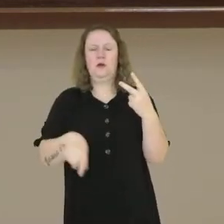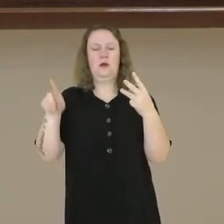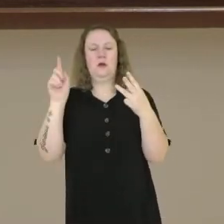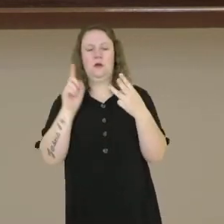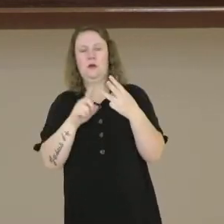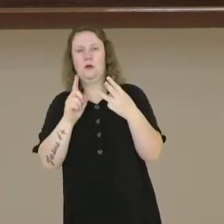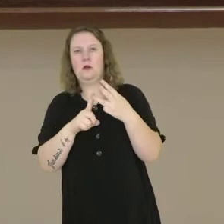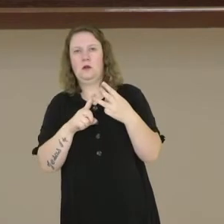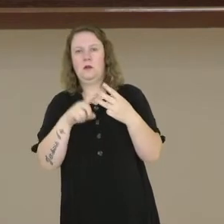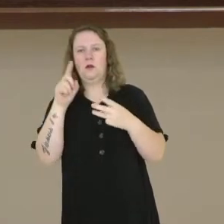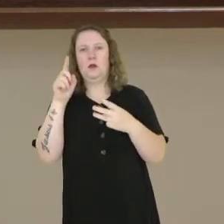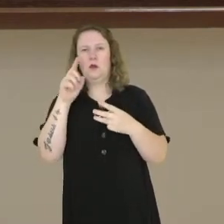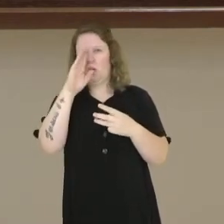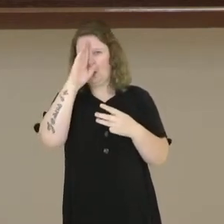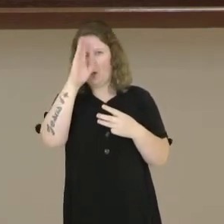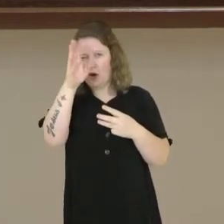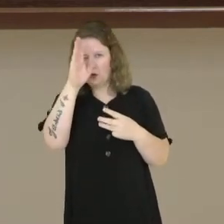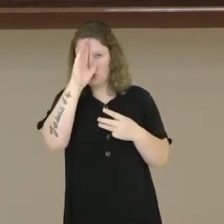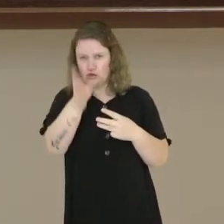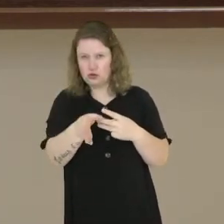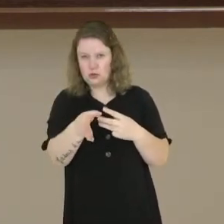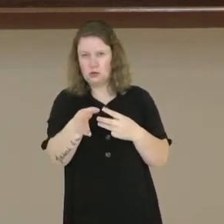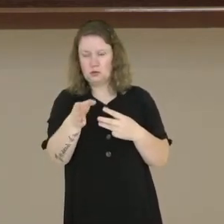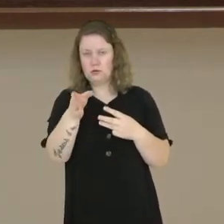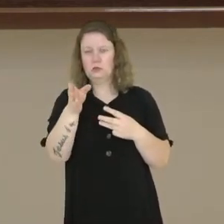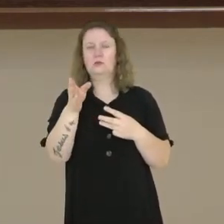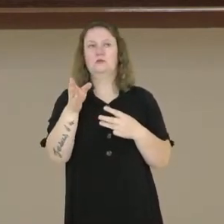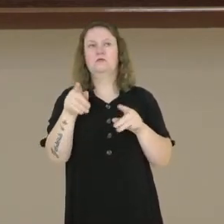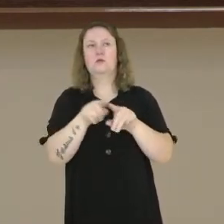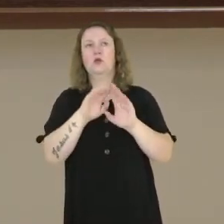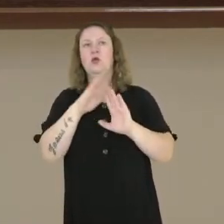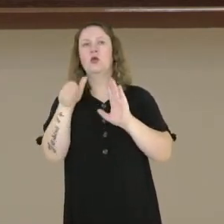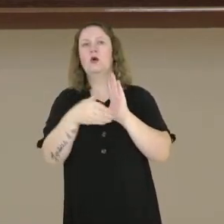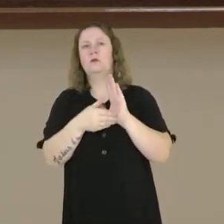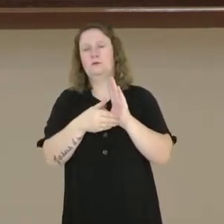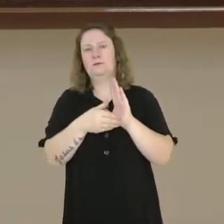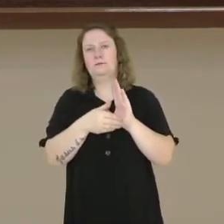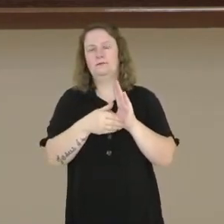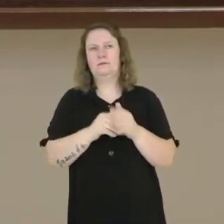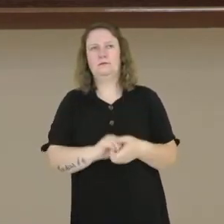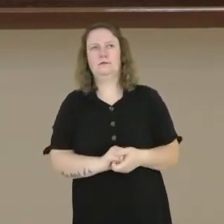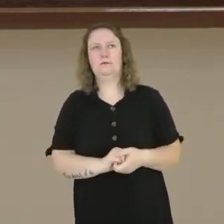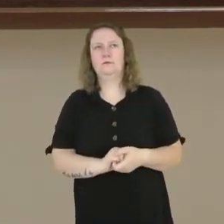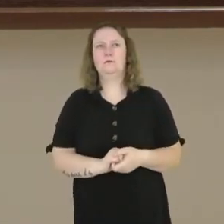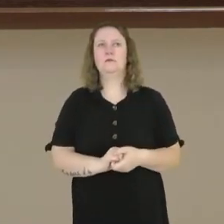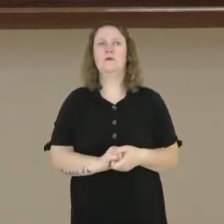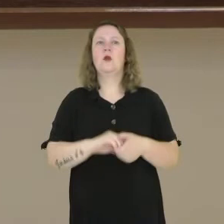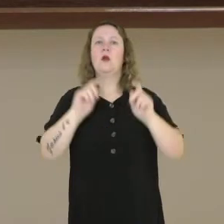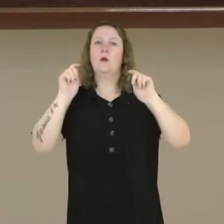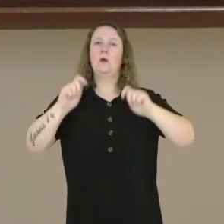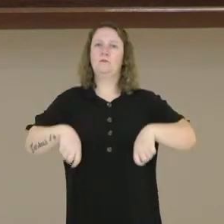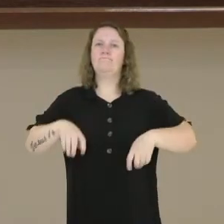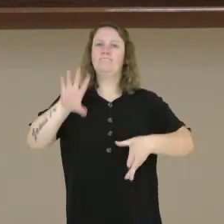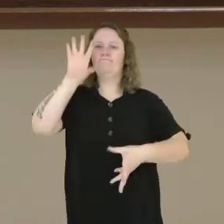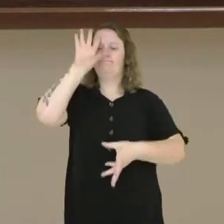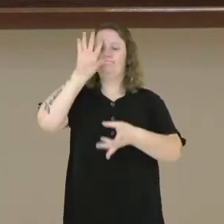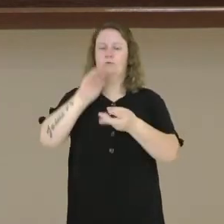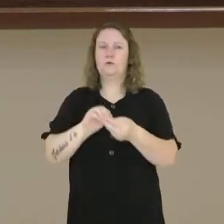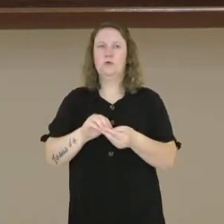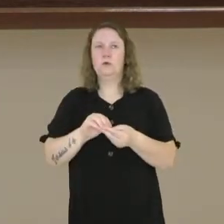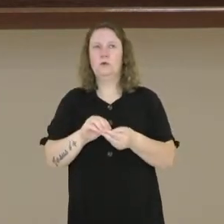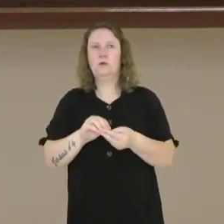e no final valor de objeto indireto, tudo isso valor de substantivo. Então, nós podemos concluir o seguinte: